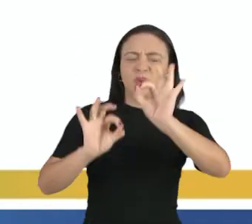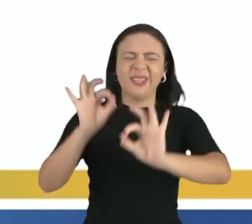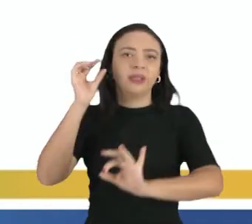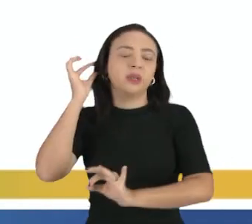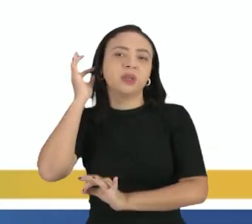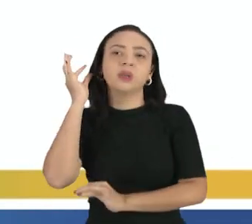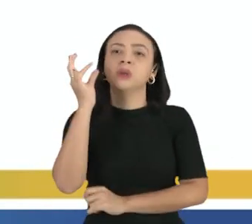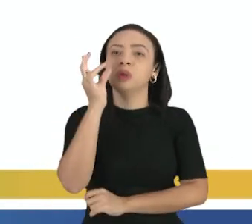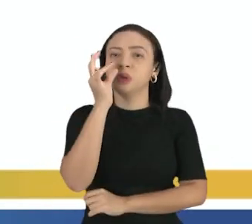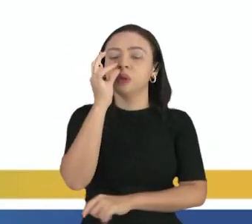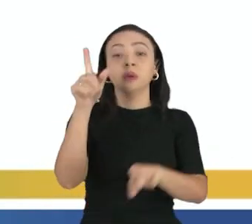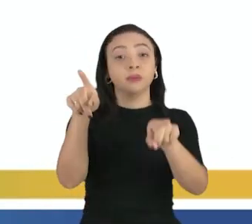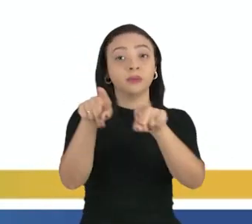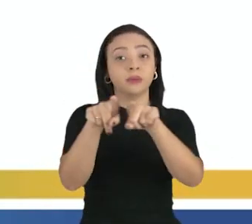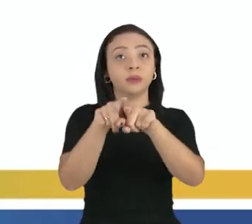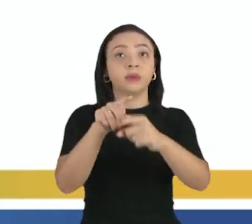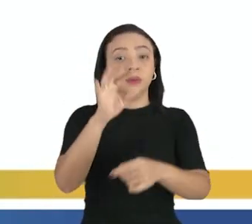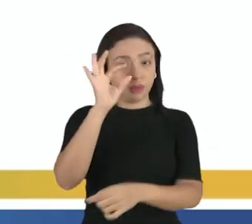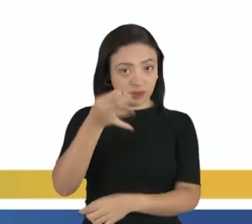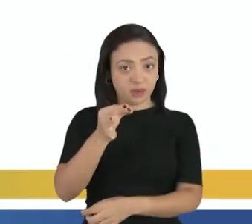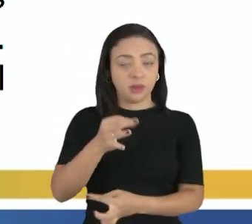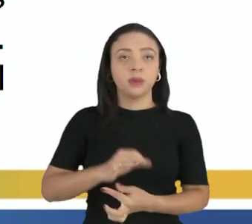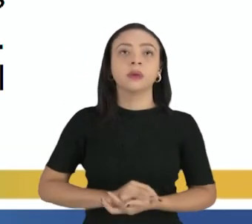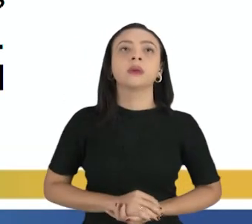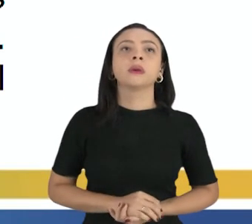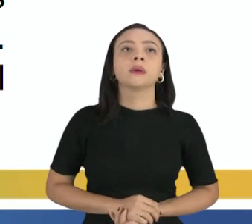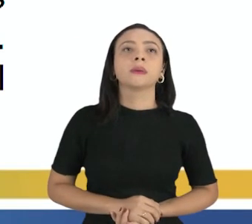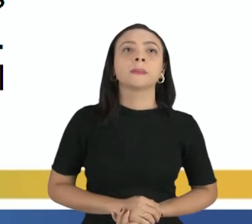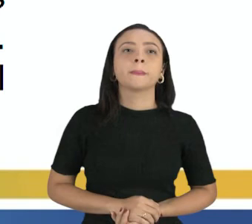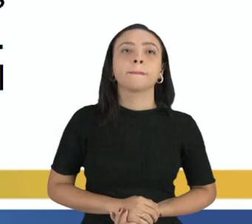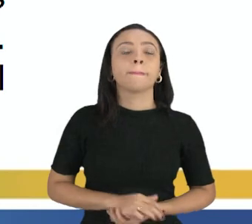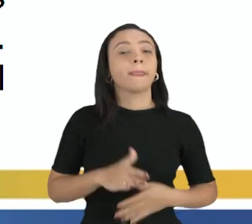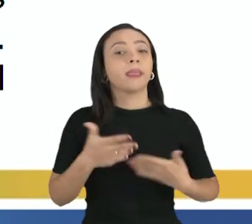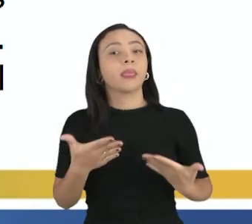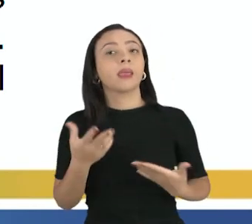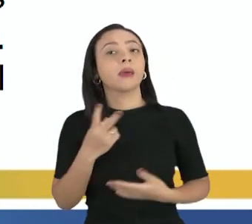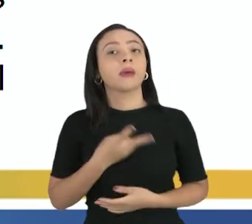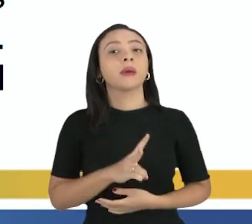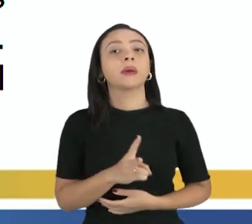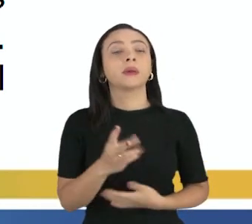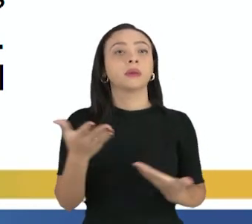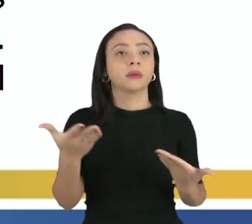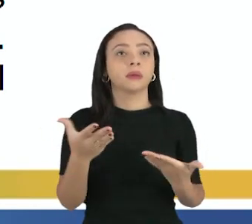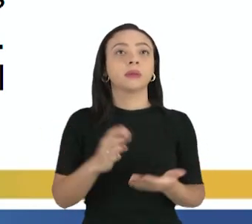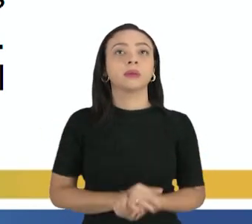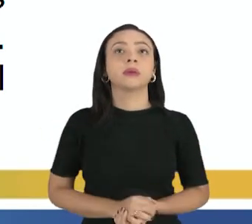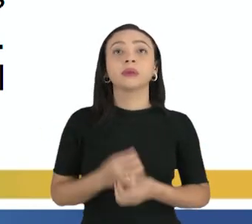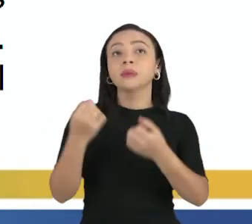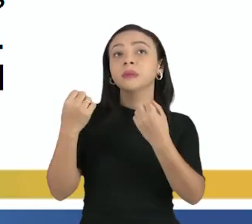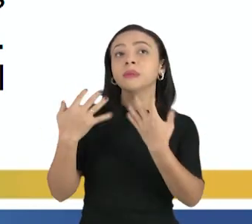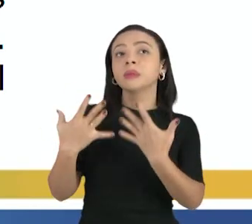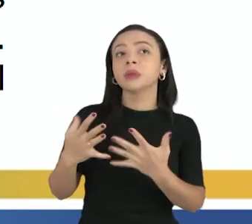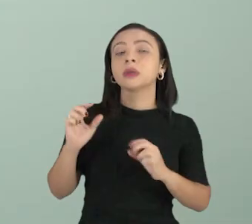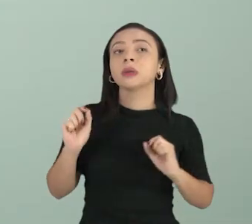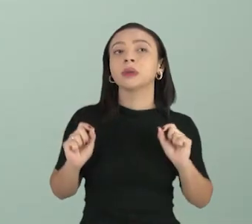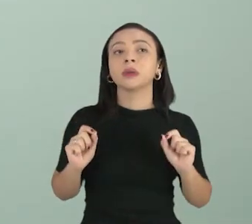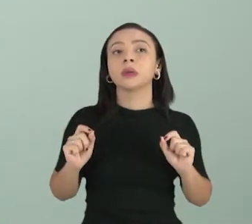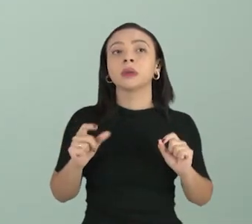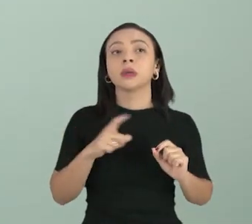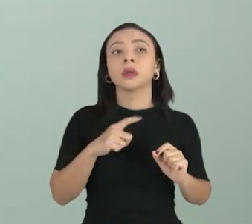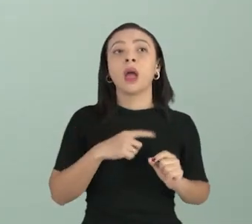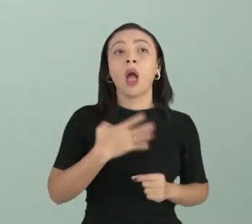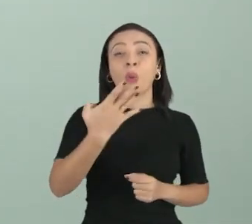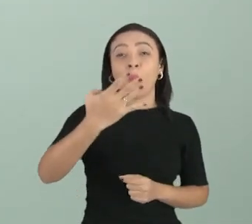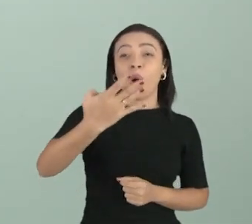ornamentada com piercings. Certo, pessoal? E dando continuidade, nós vamos falar, gente, que há